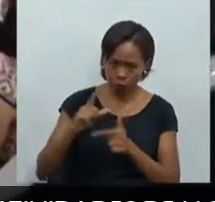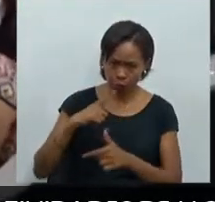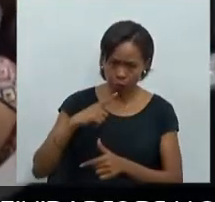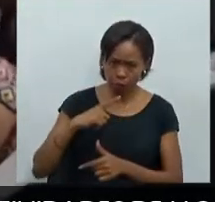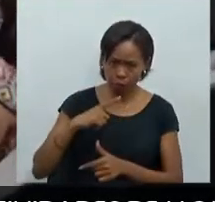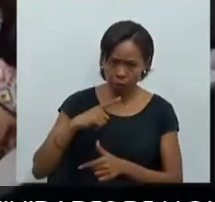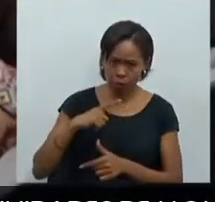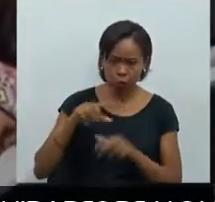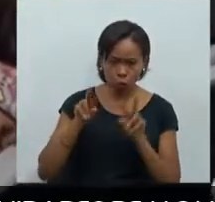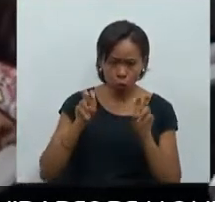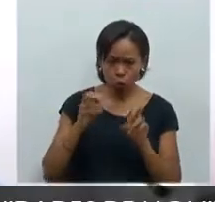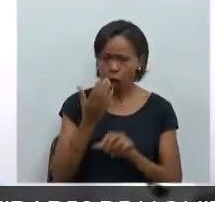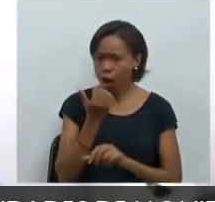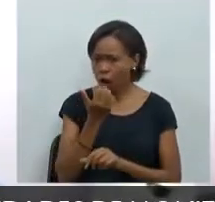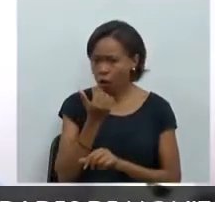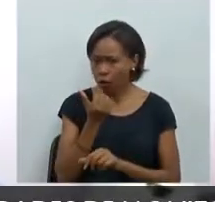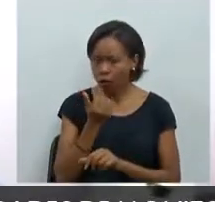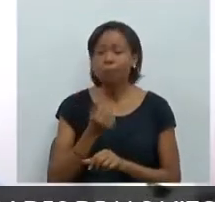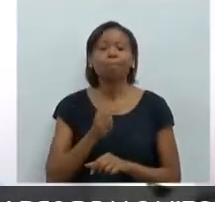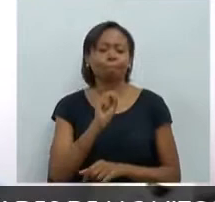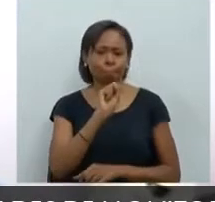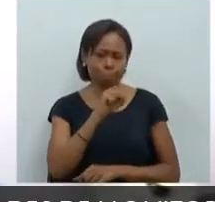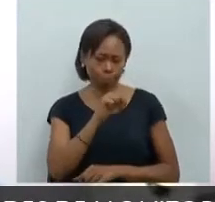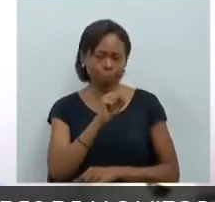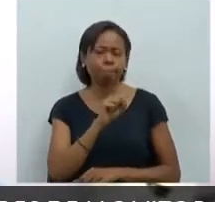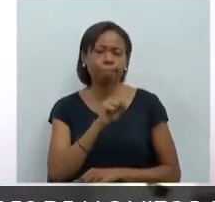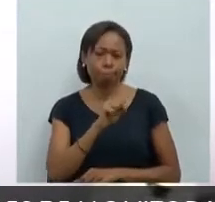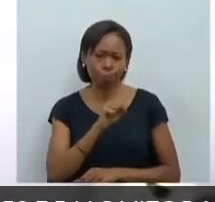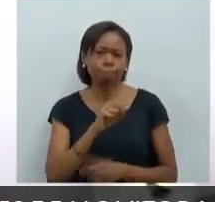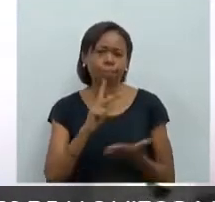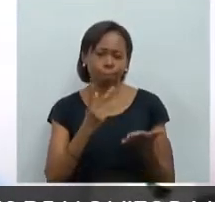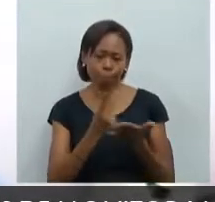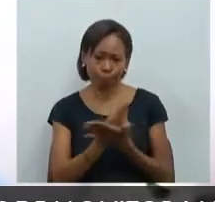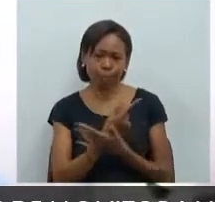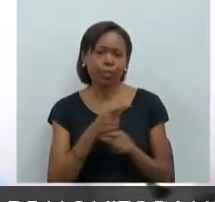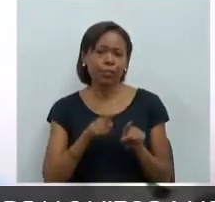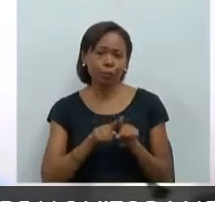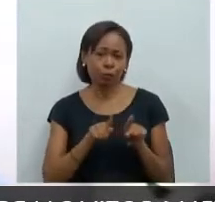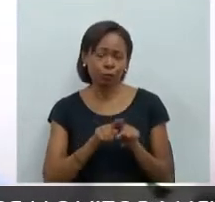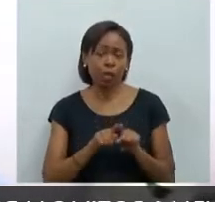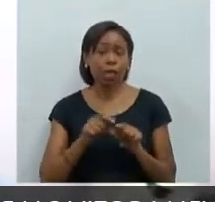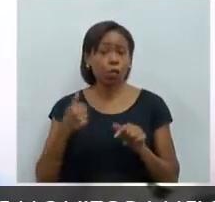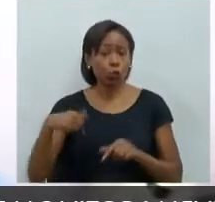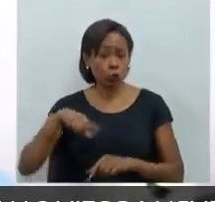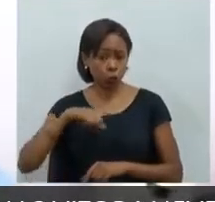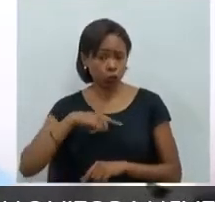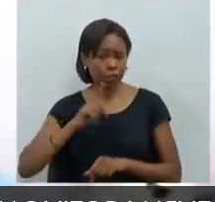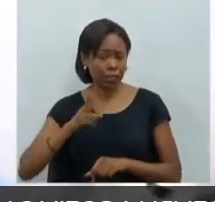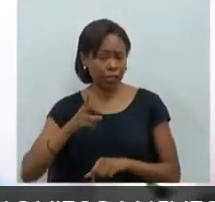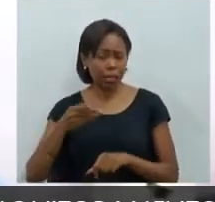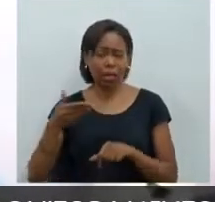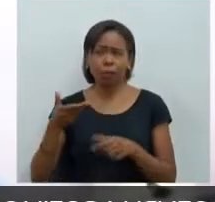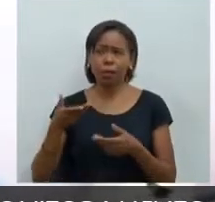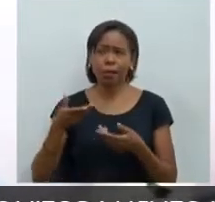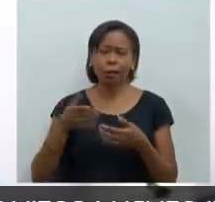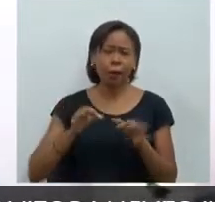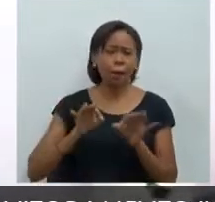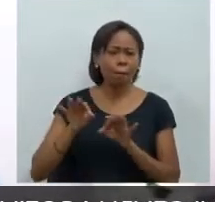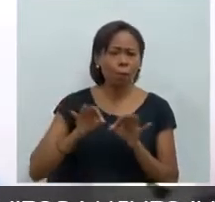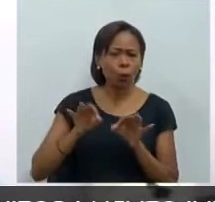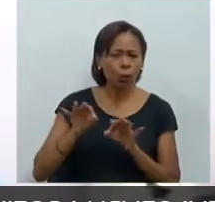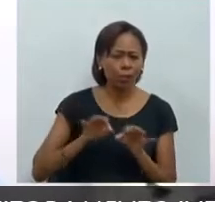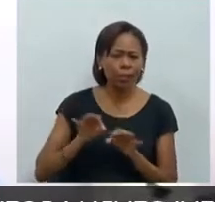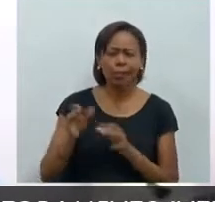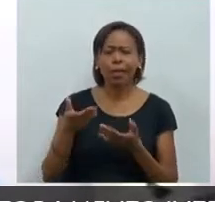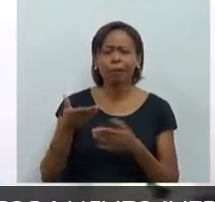mais robusta? Acontece sim, tá? Nós estamos sempre participando de programas como o PAA, que vem nos